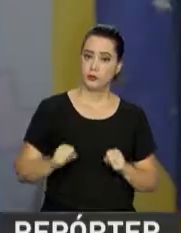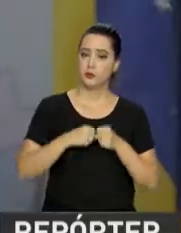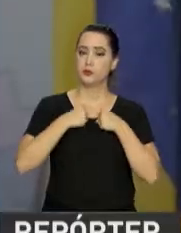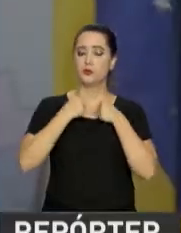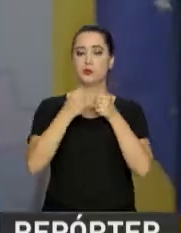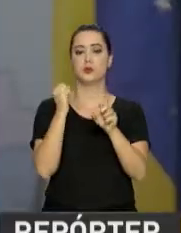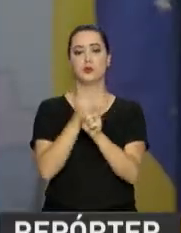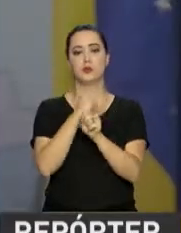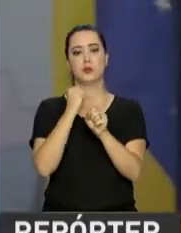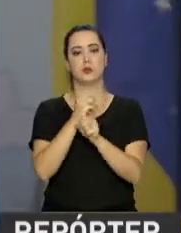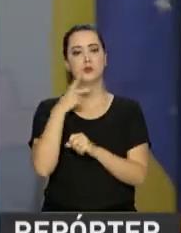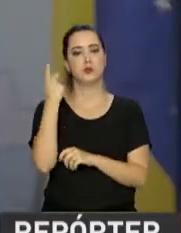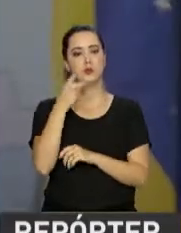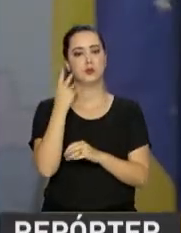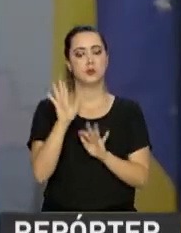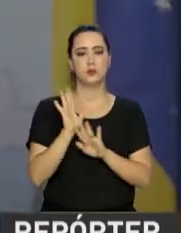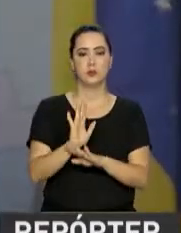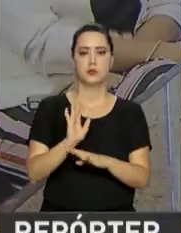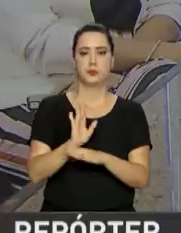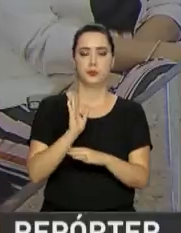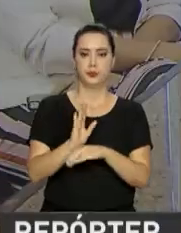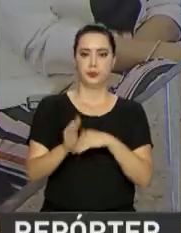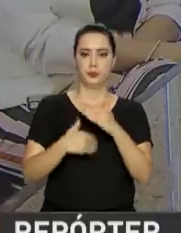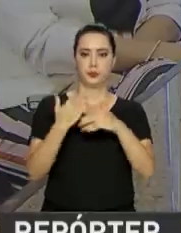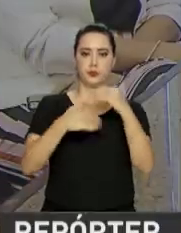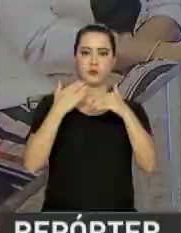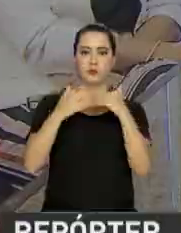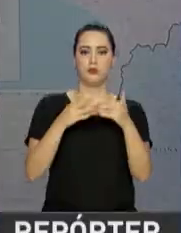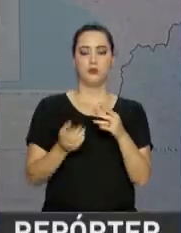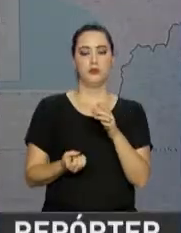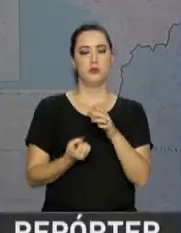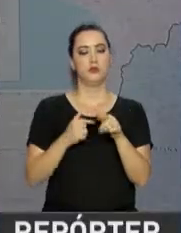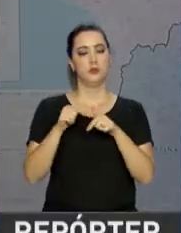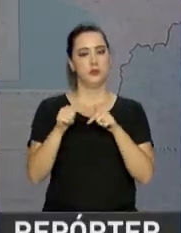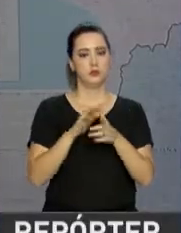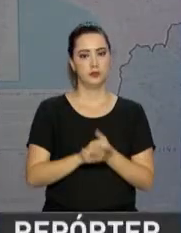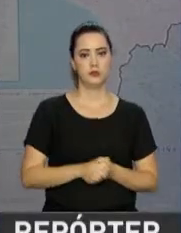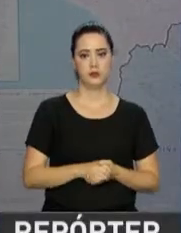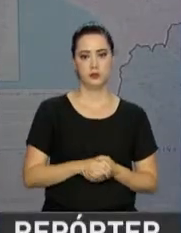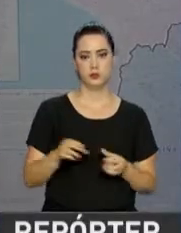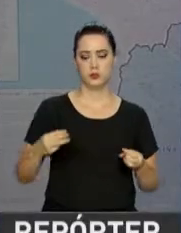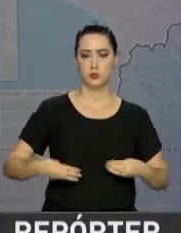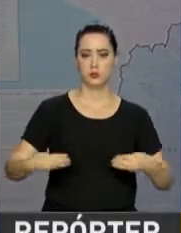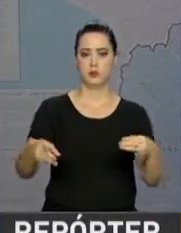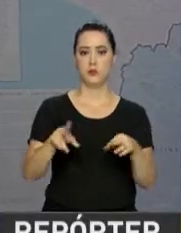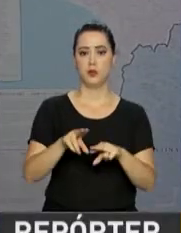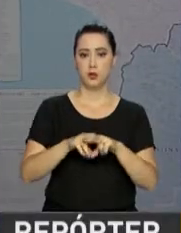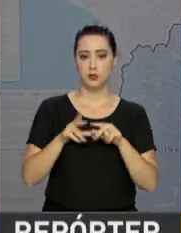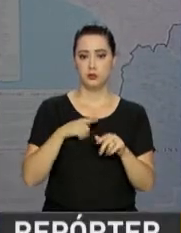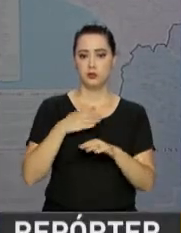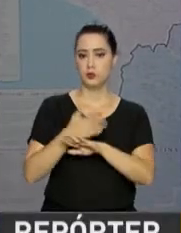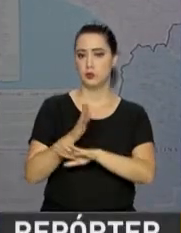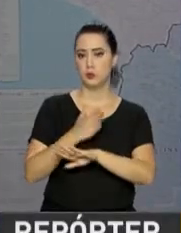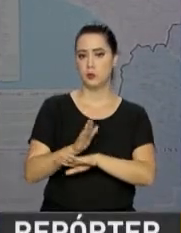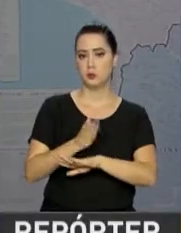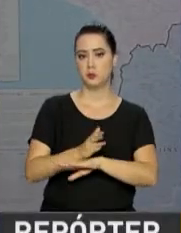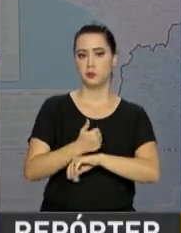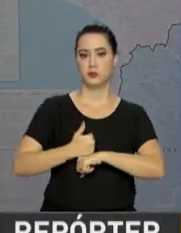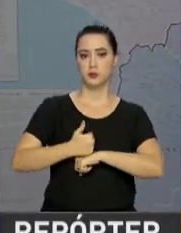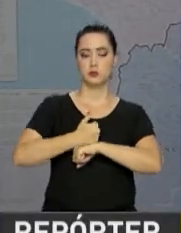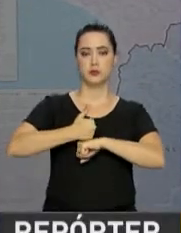em construir políticas que contribuem para a geração de empregos. O Ministério tem feito isso através de qualificação